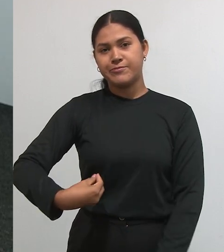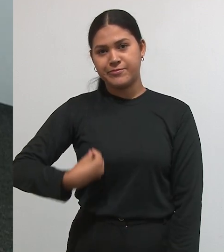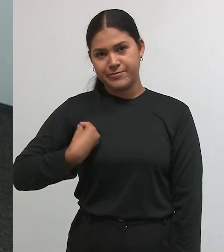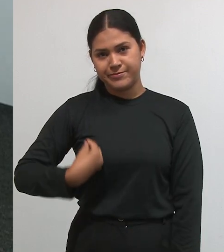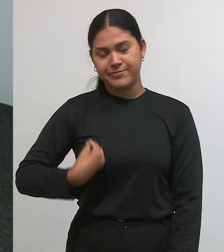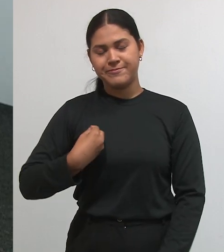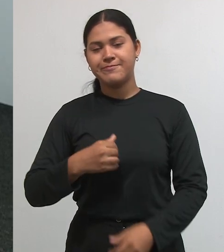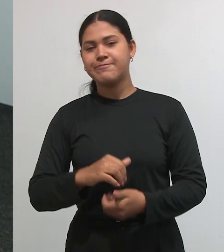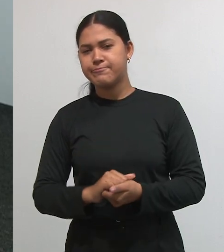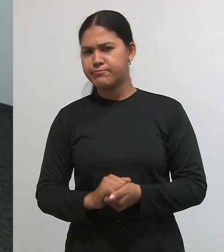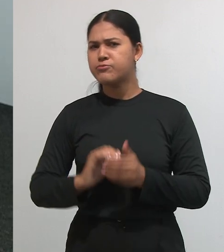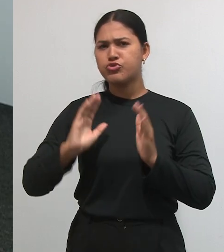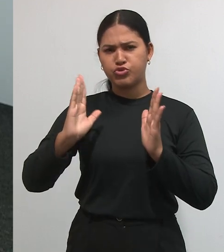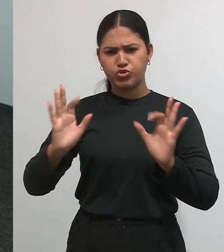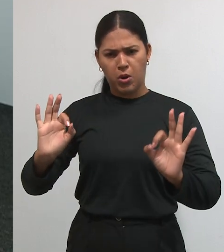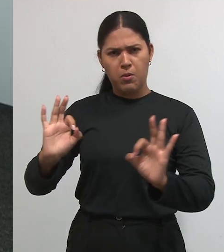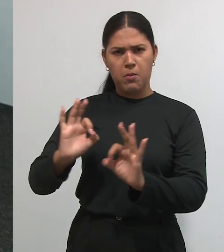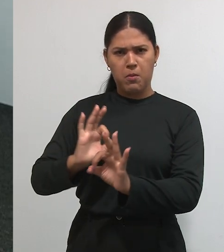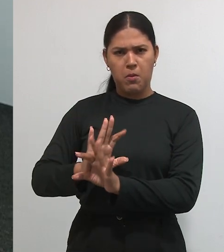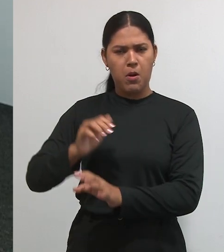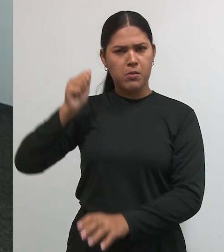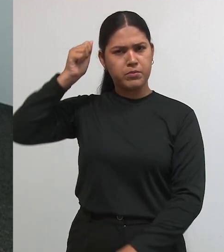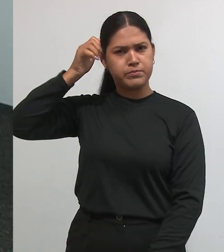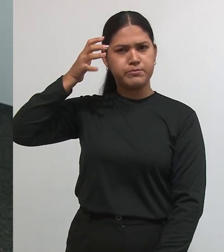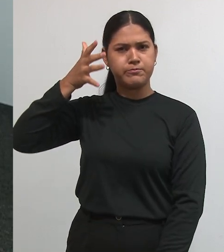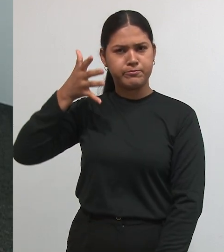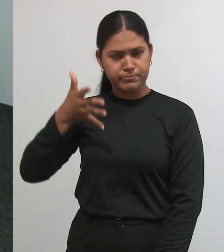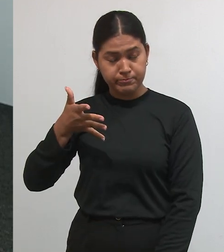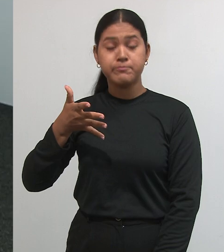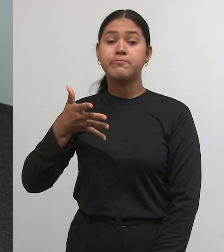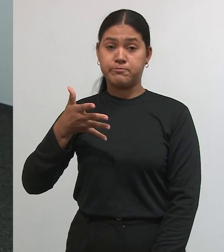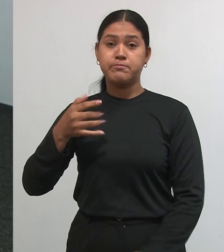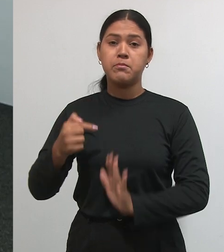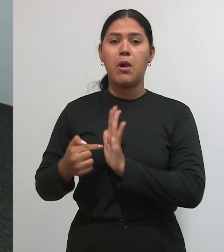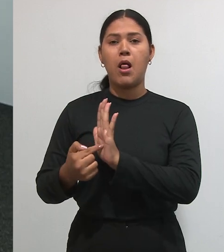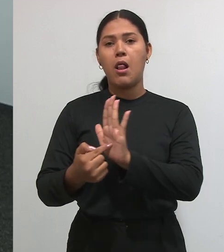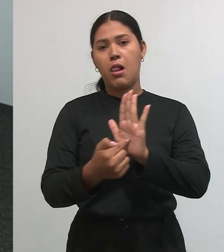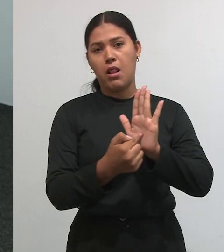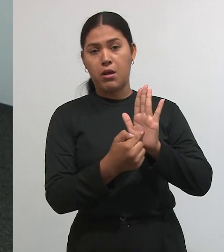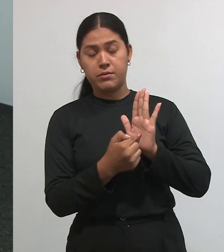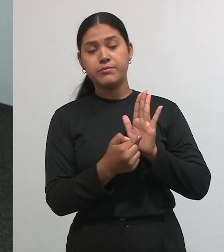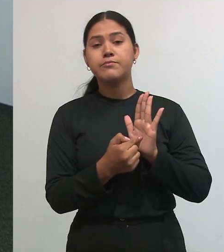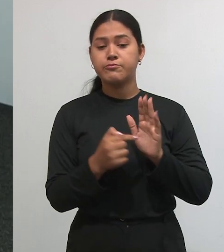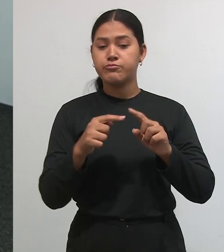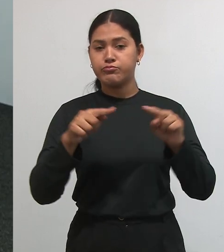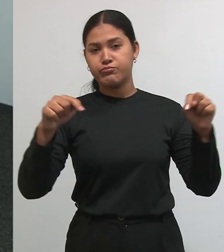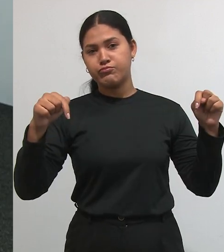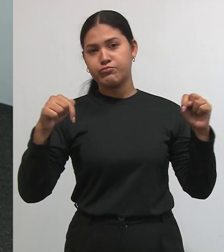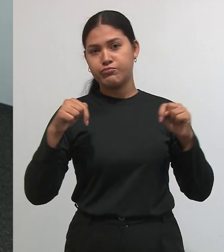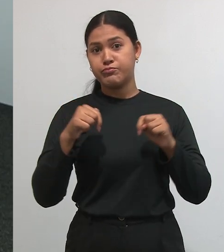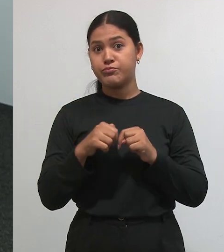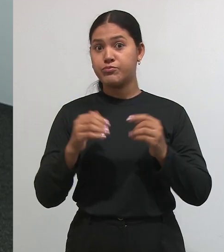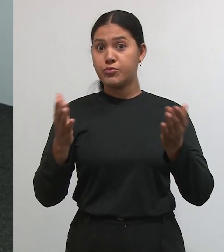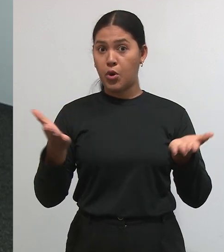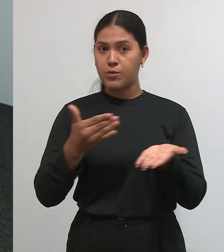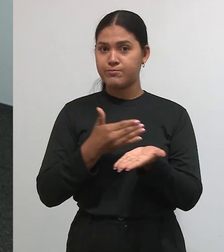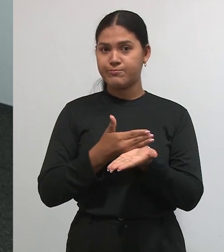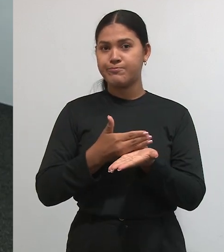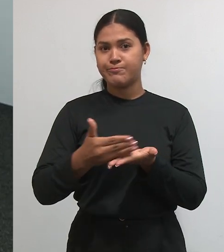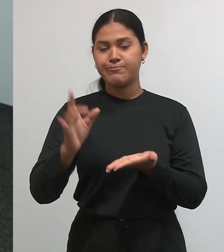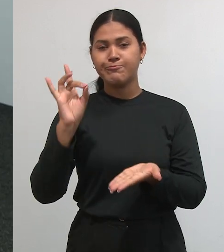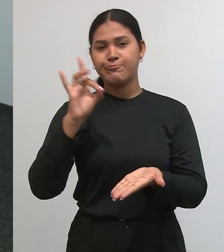Realidades. Bom, agora que eu já mostrei e fiz a audiodescrição do ambiente,